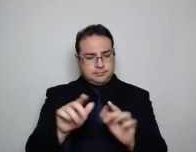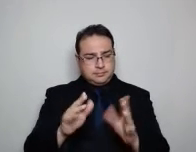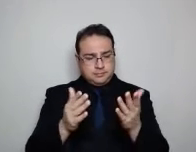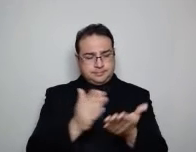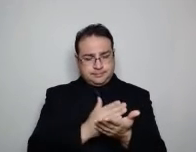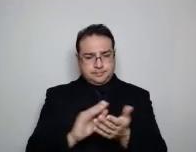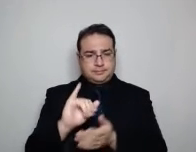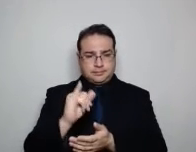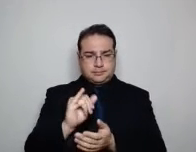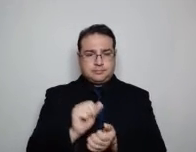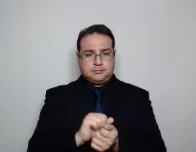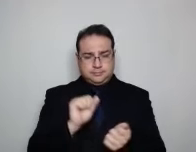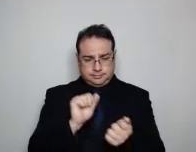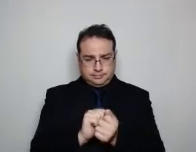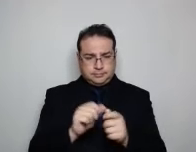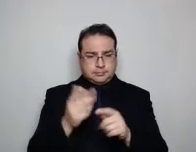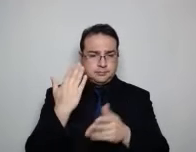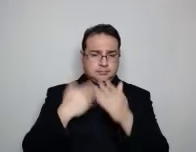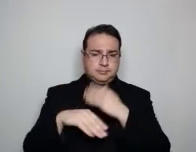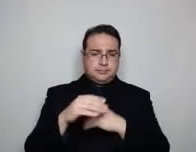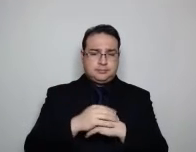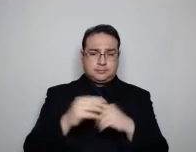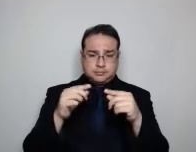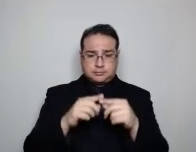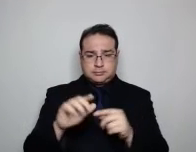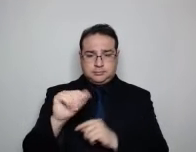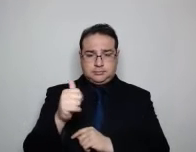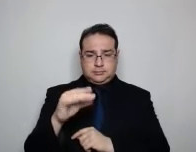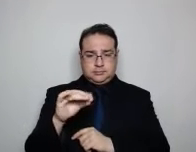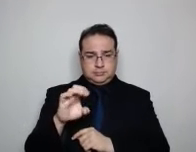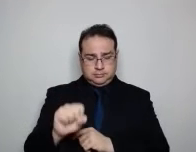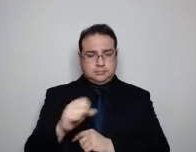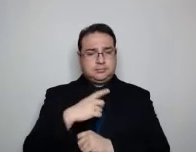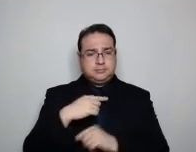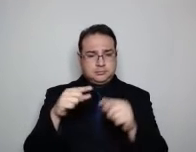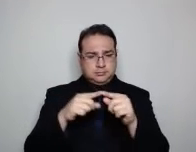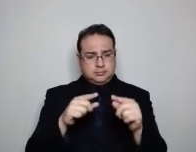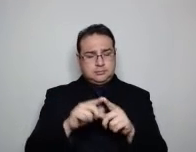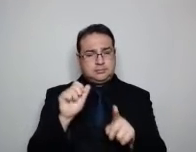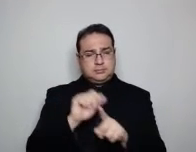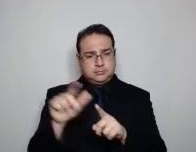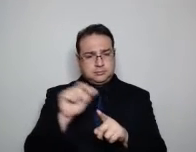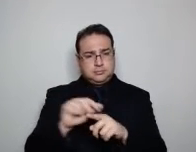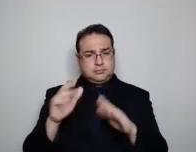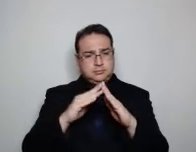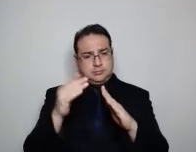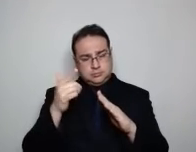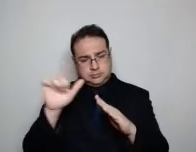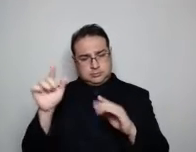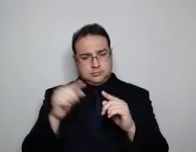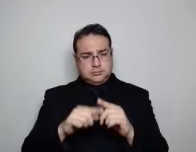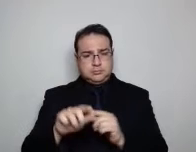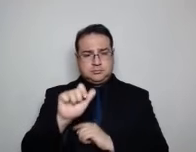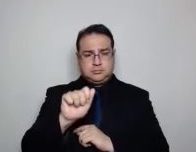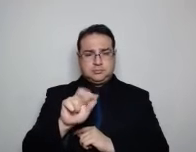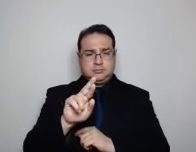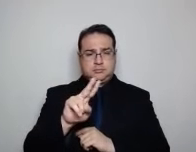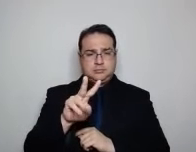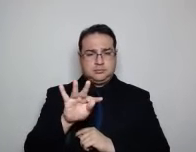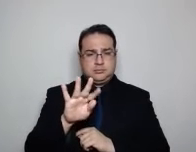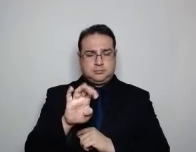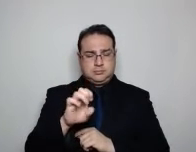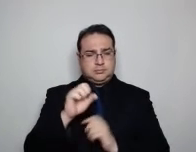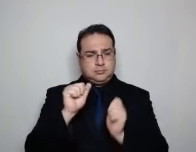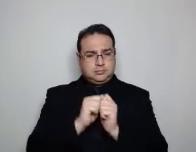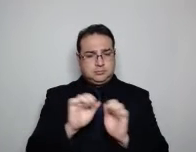janeiro, ainda na época da promoção das ações, foi alugado outro imóvel pelo agravante, com essa